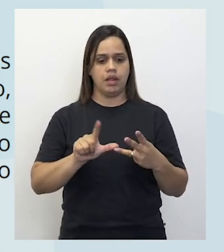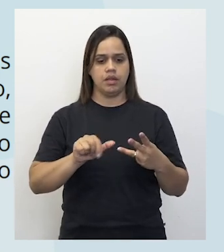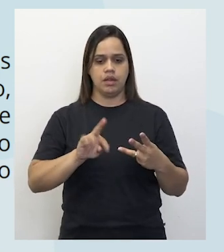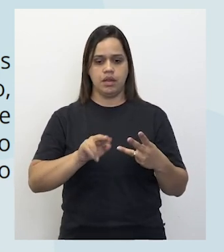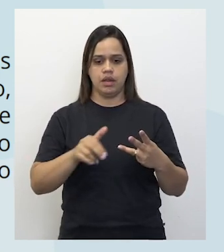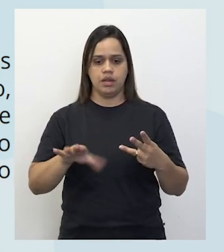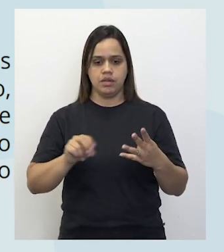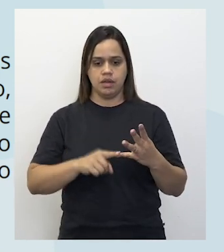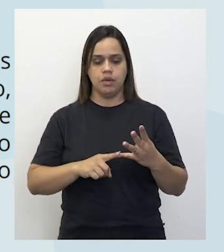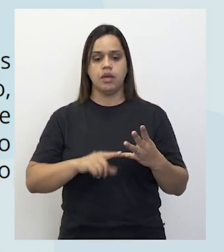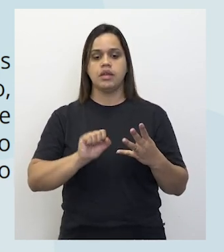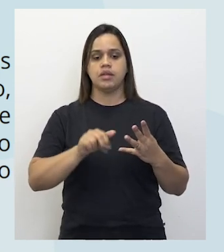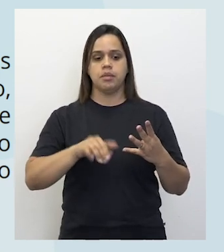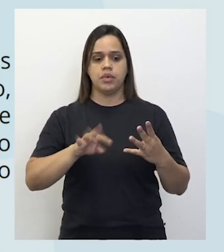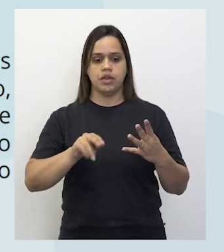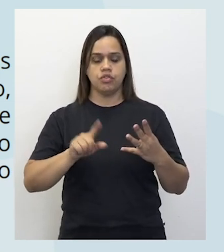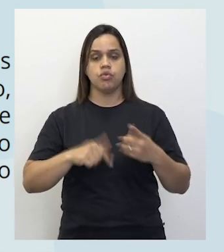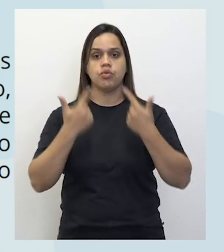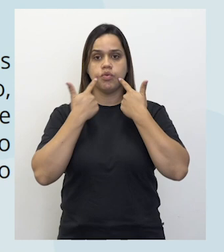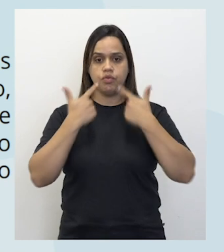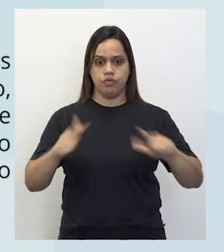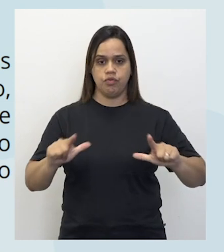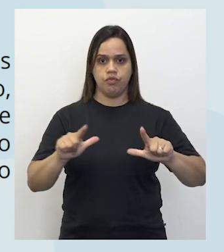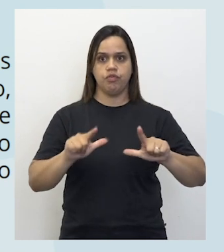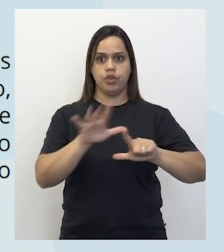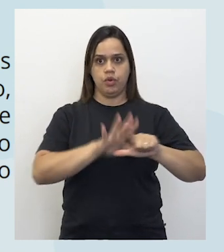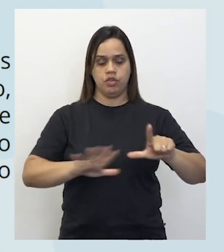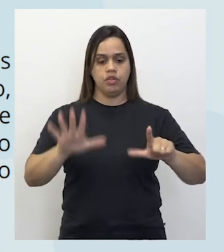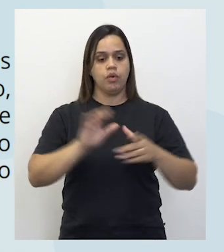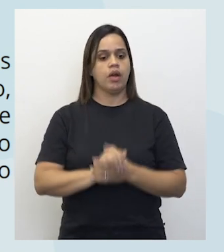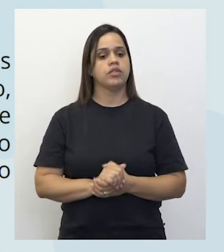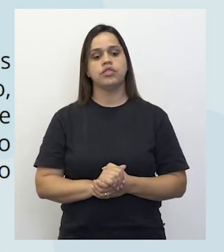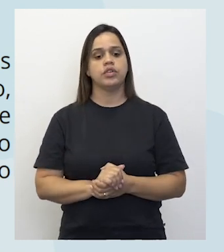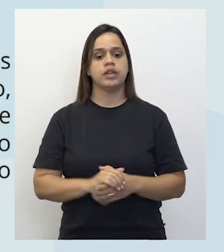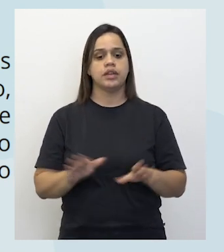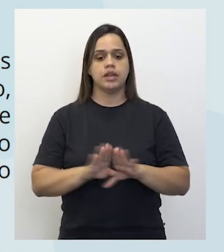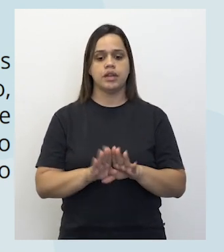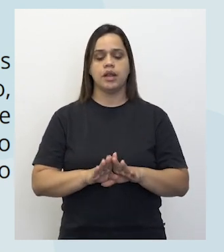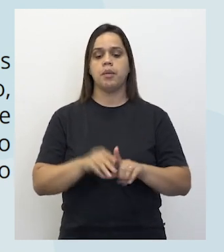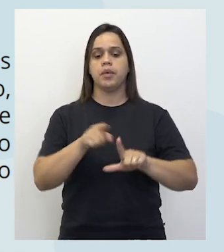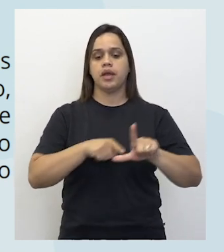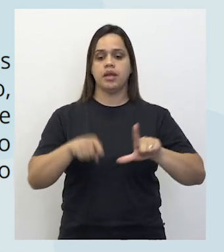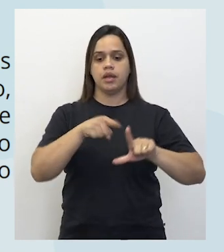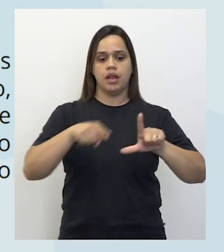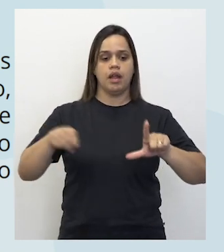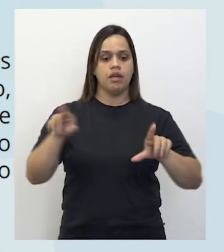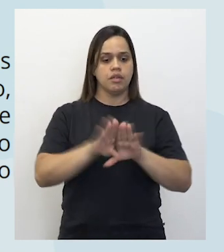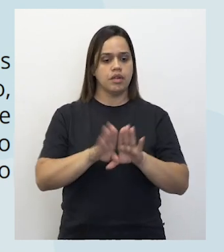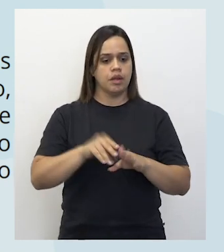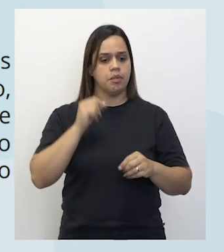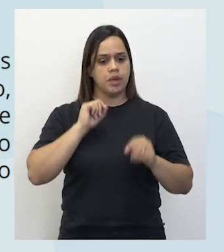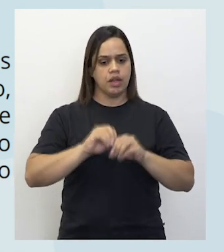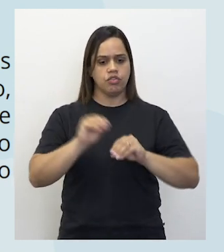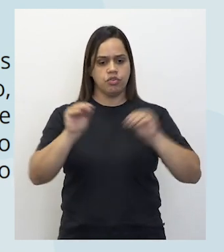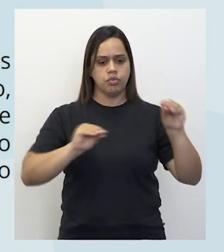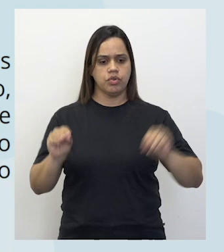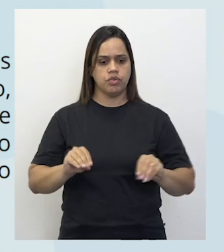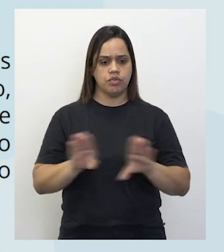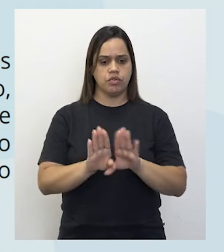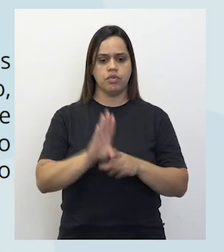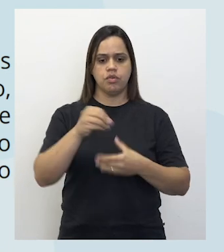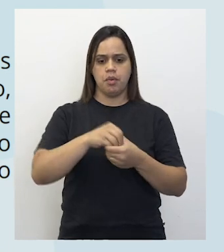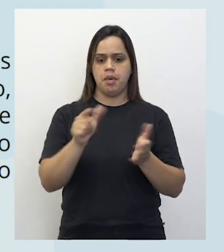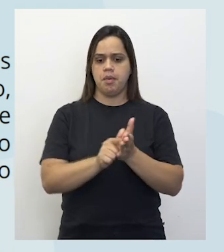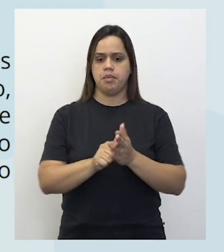semânticos, figuras de linguagem, por exemplo, gráfico espacial, distribuição da mancha gráfica no papel, imagens